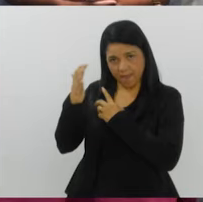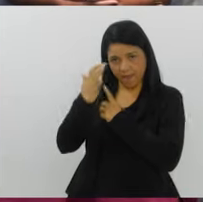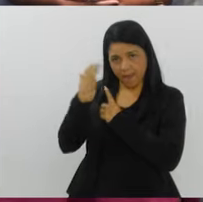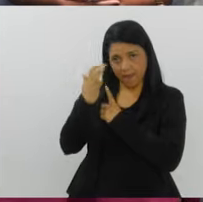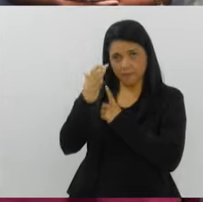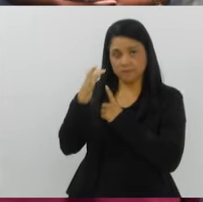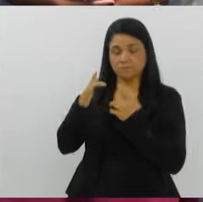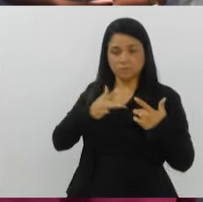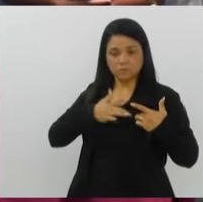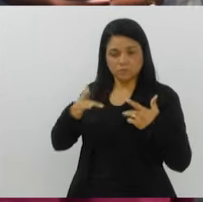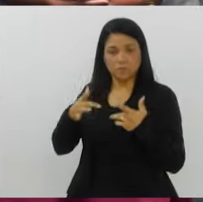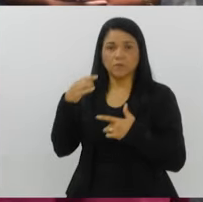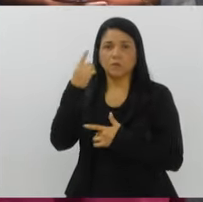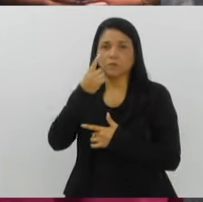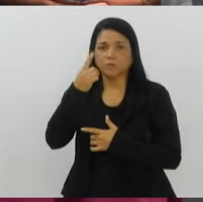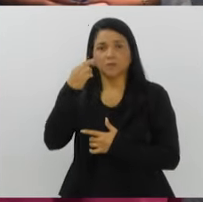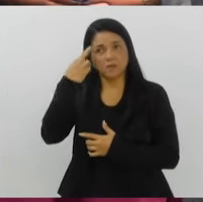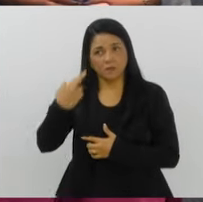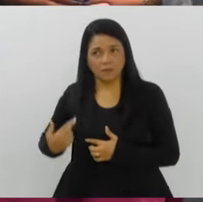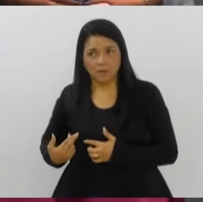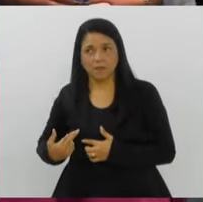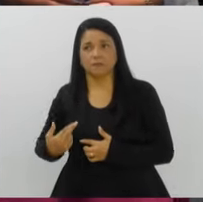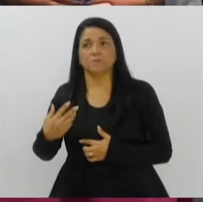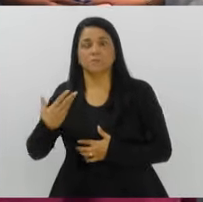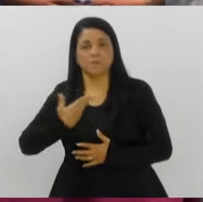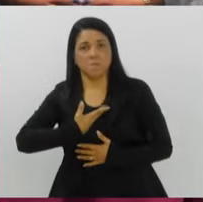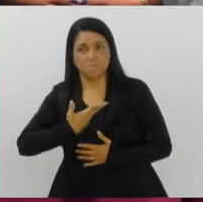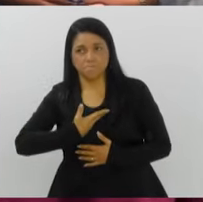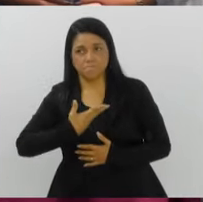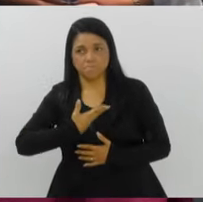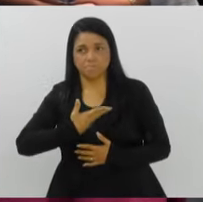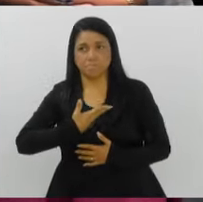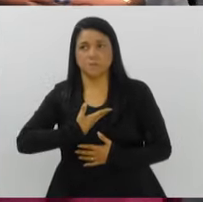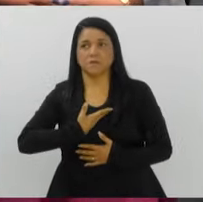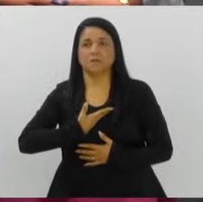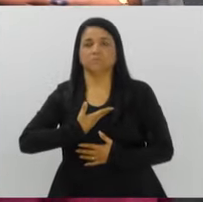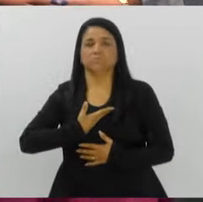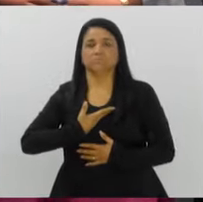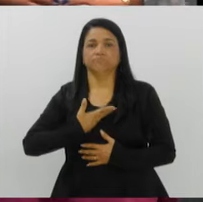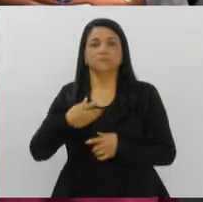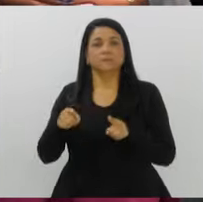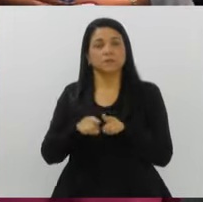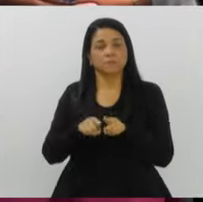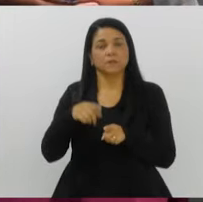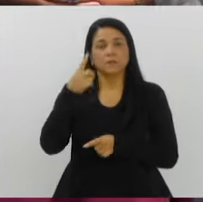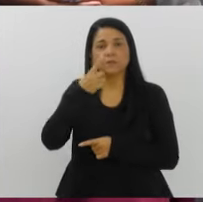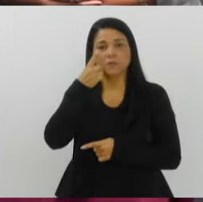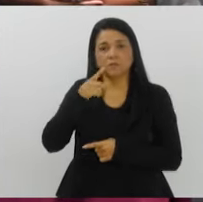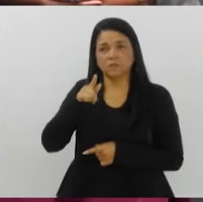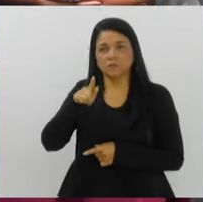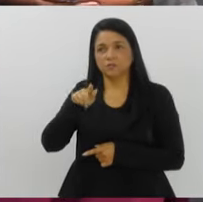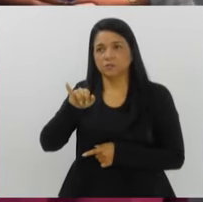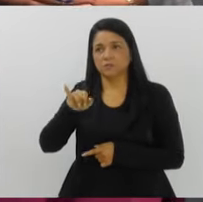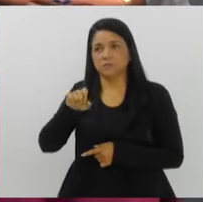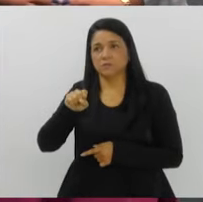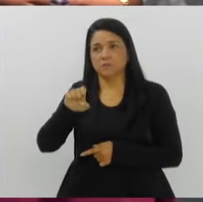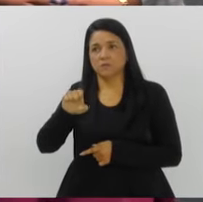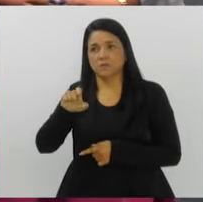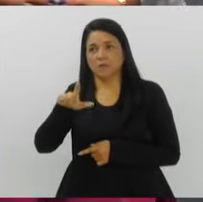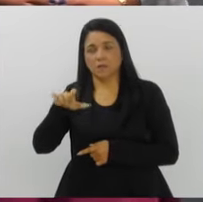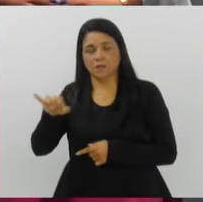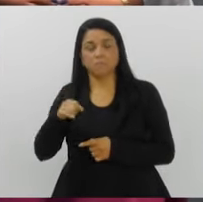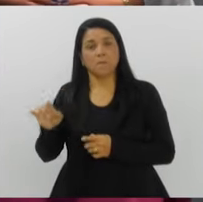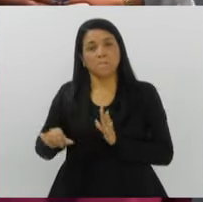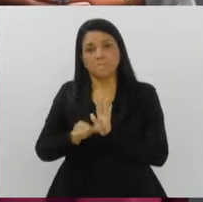deputada Renata Souza, minha colega de bancada, minha amiga, e com a deputada Gisele Monteiro, deputada eleita para o seu primeiro mandato